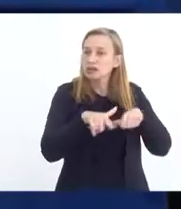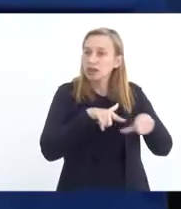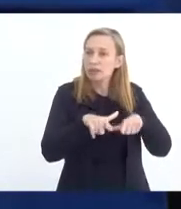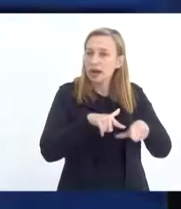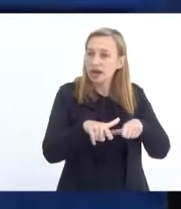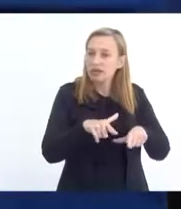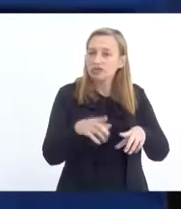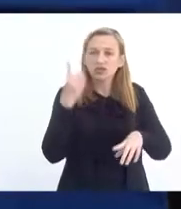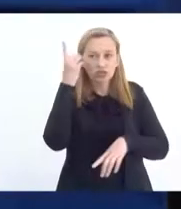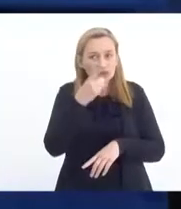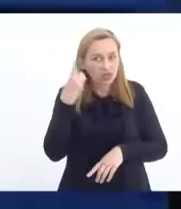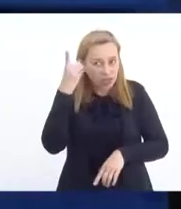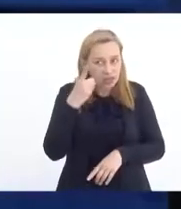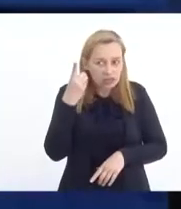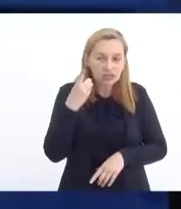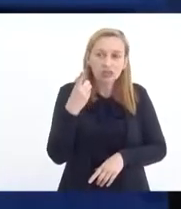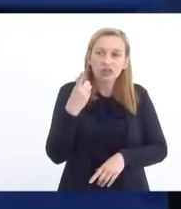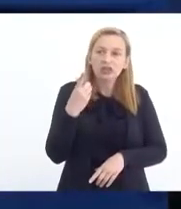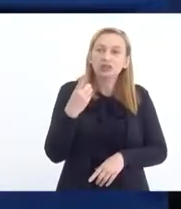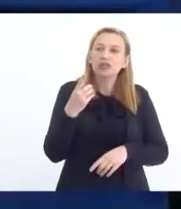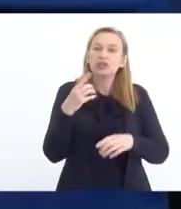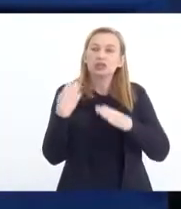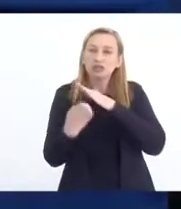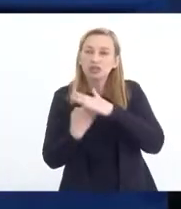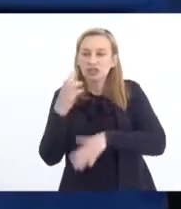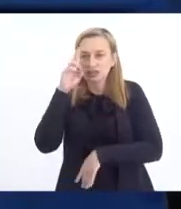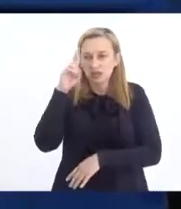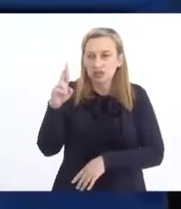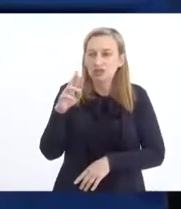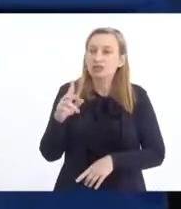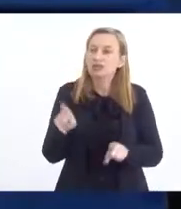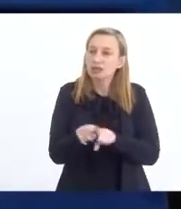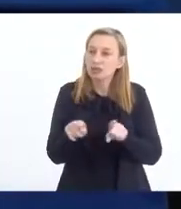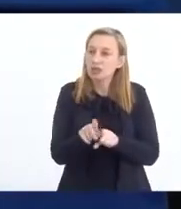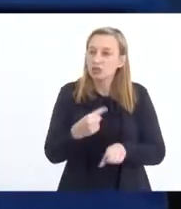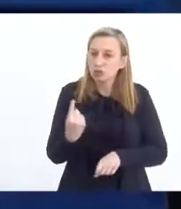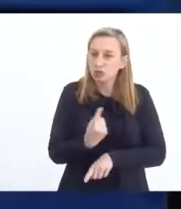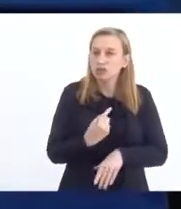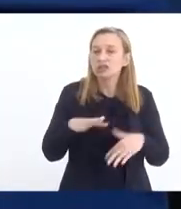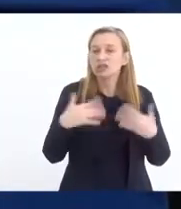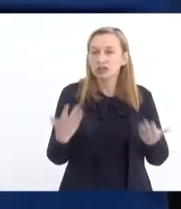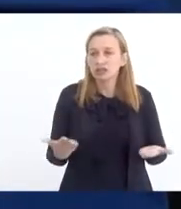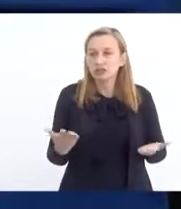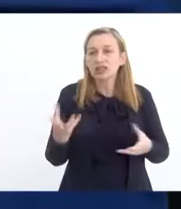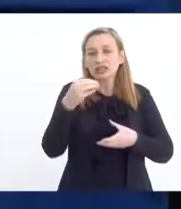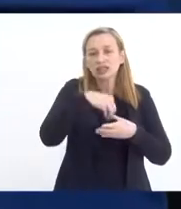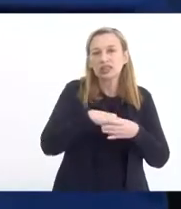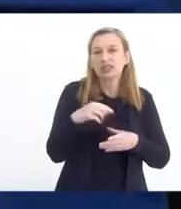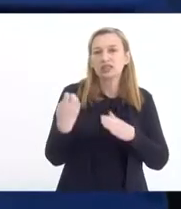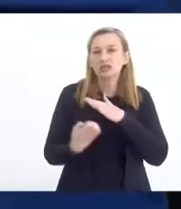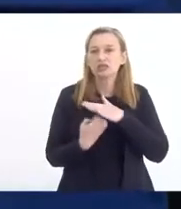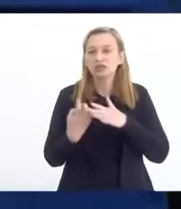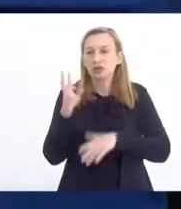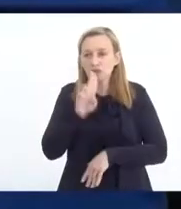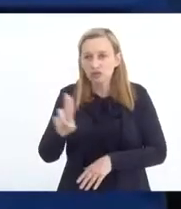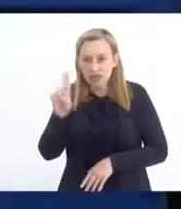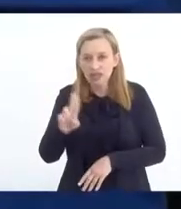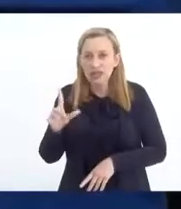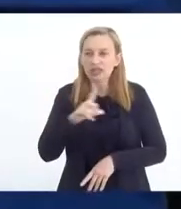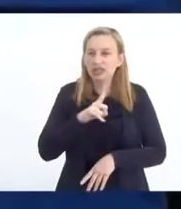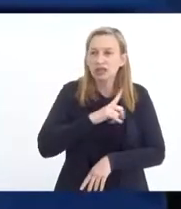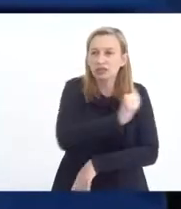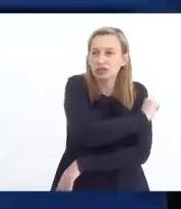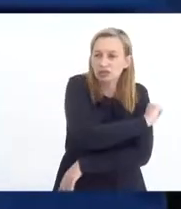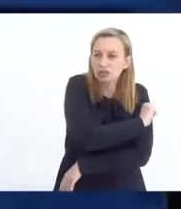senhores parlamentares, empresários, mas também os nossos, né? Então, dentro da universidade, nós temos os docentes, temos